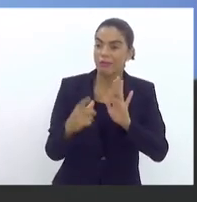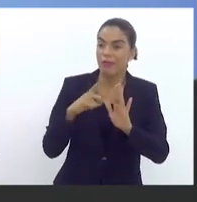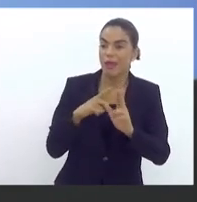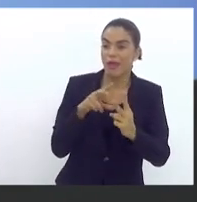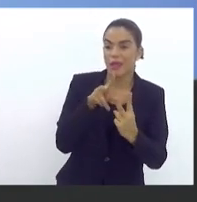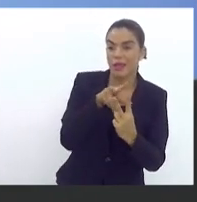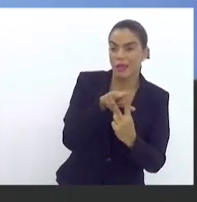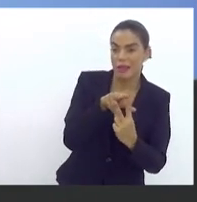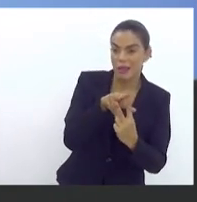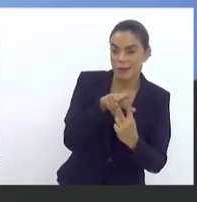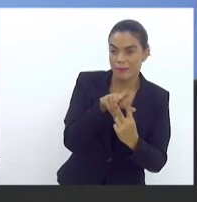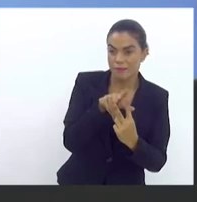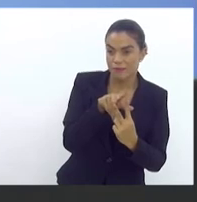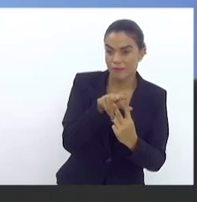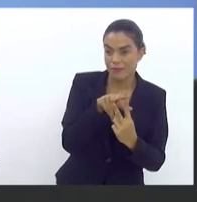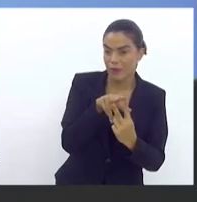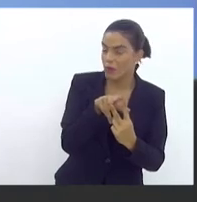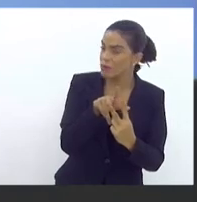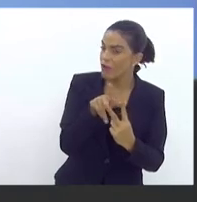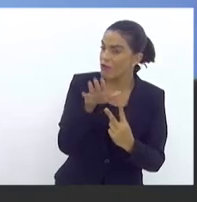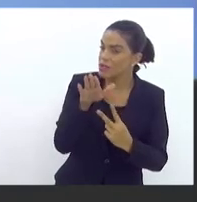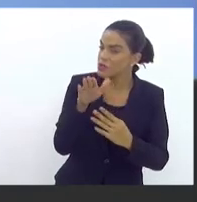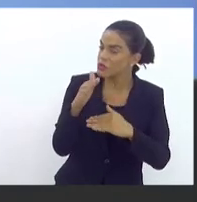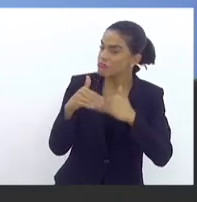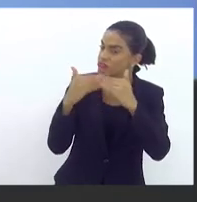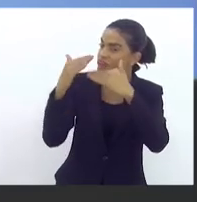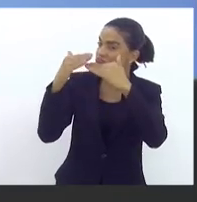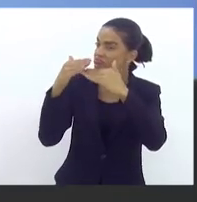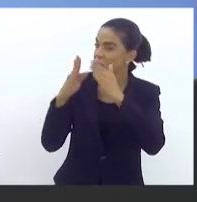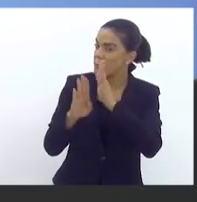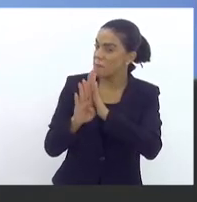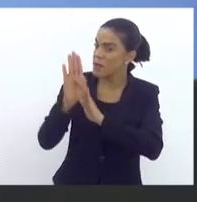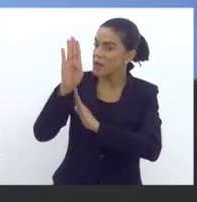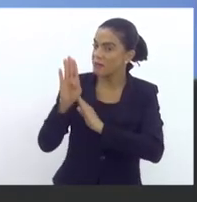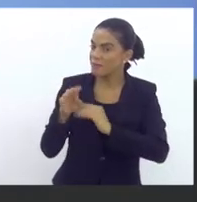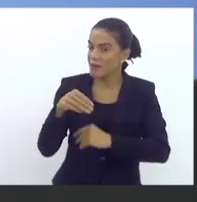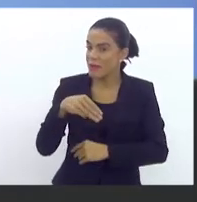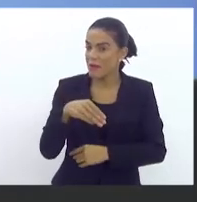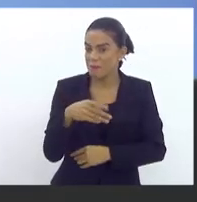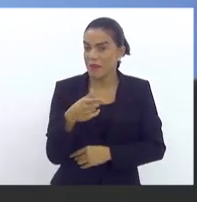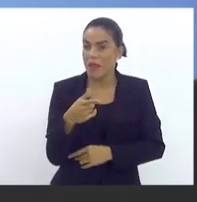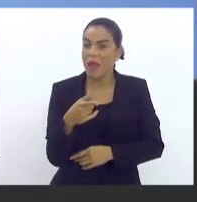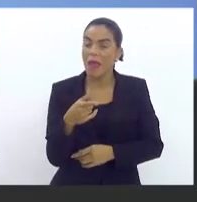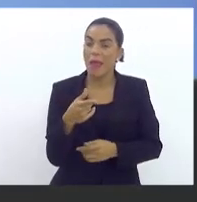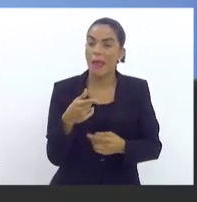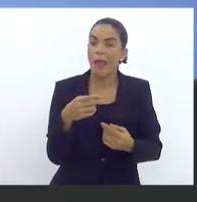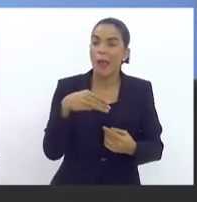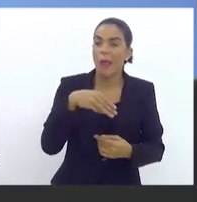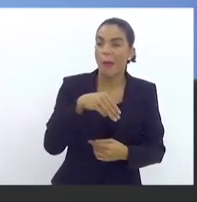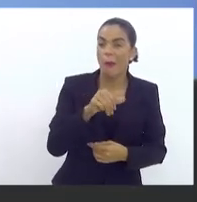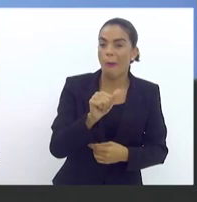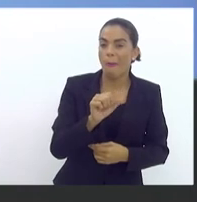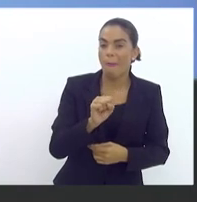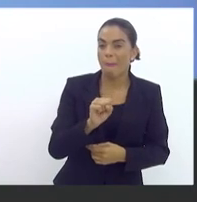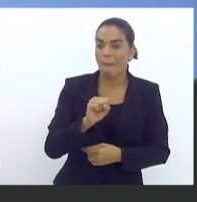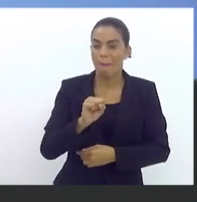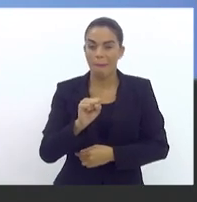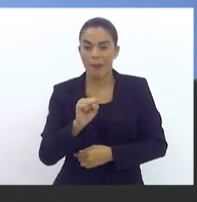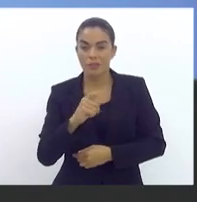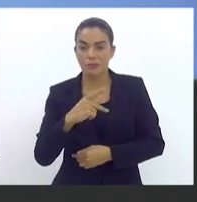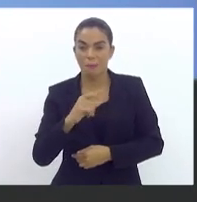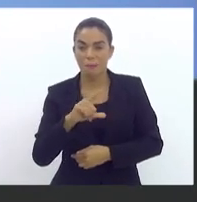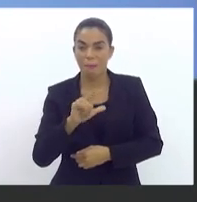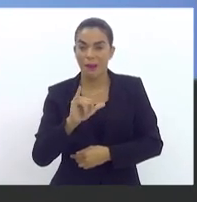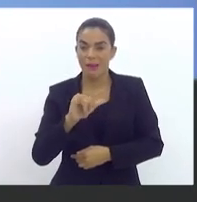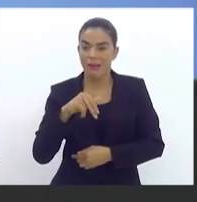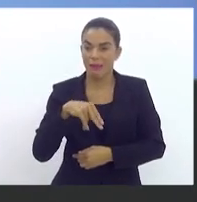detectando uma tendência é uma nova tendência né o fenômeno e o gastly